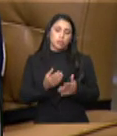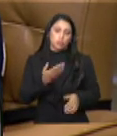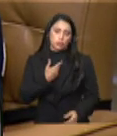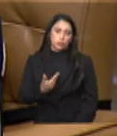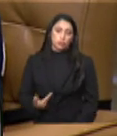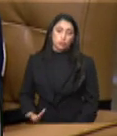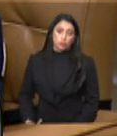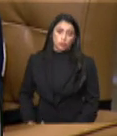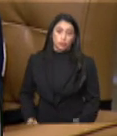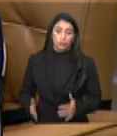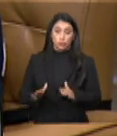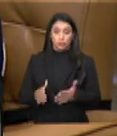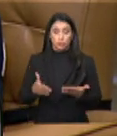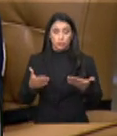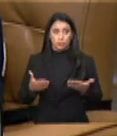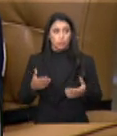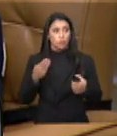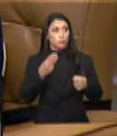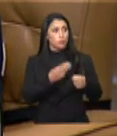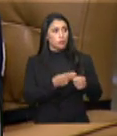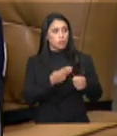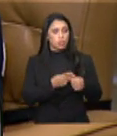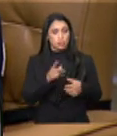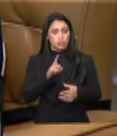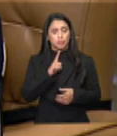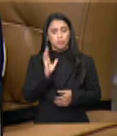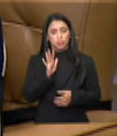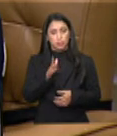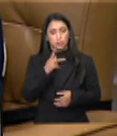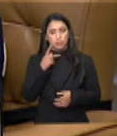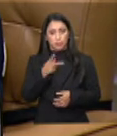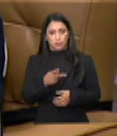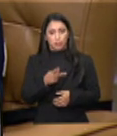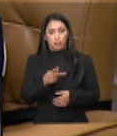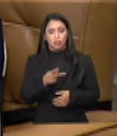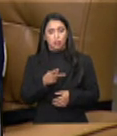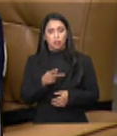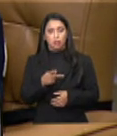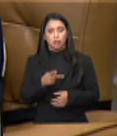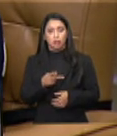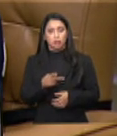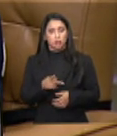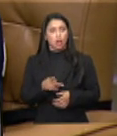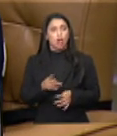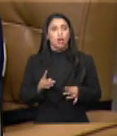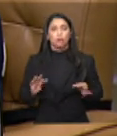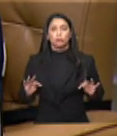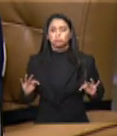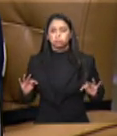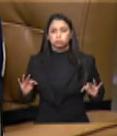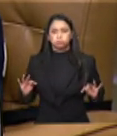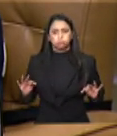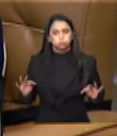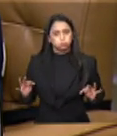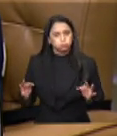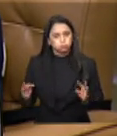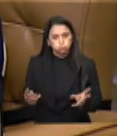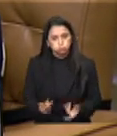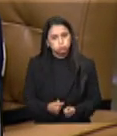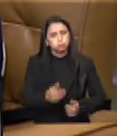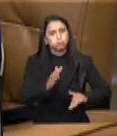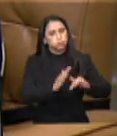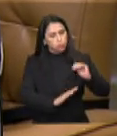Estado. Portanto, o município agiu, como já foi dito aqui, integralmente dentro da sua